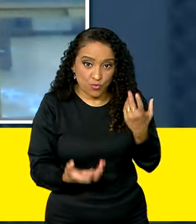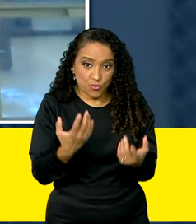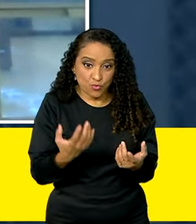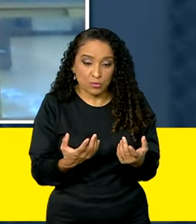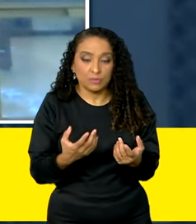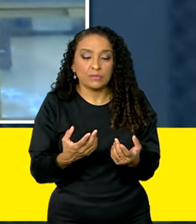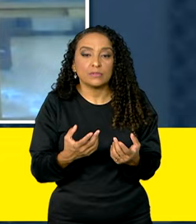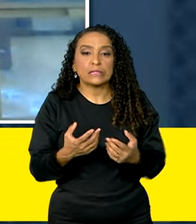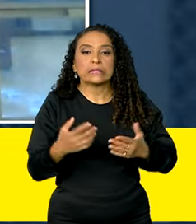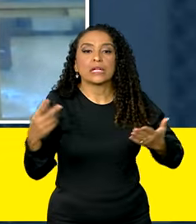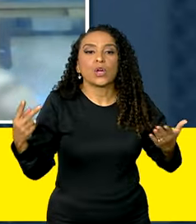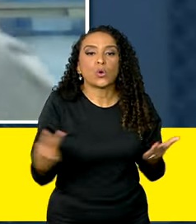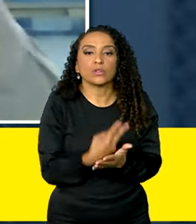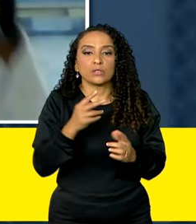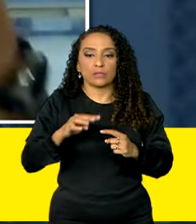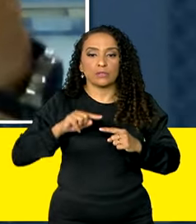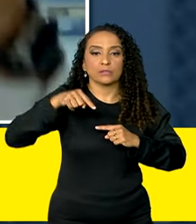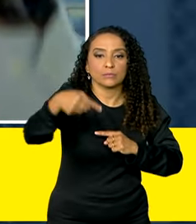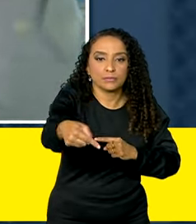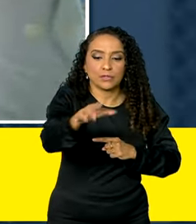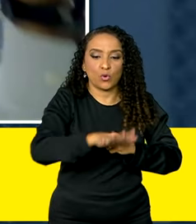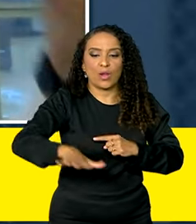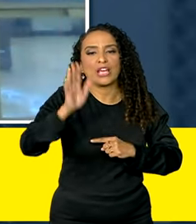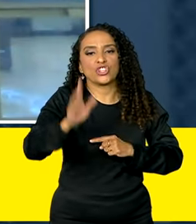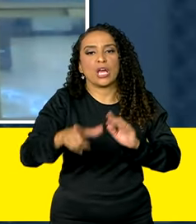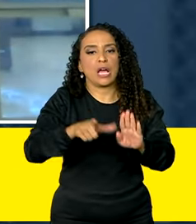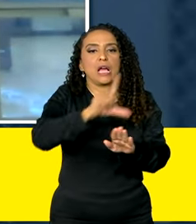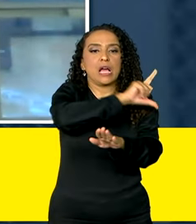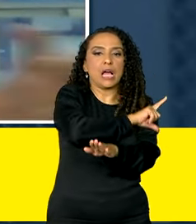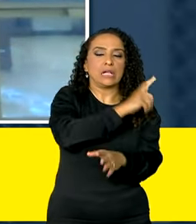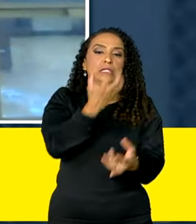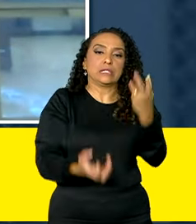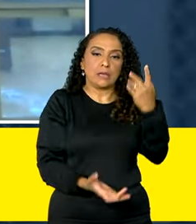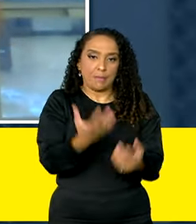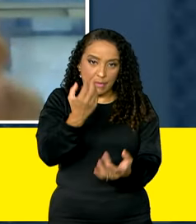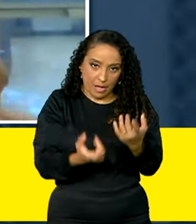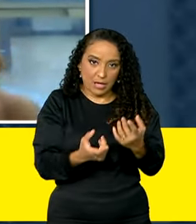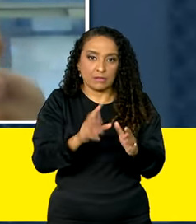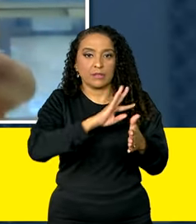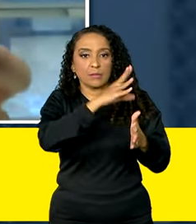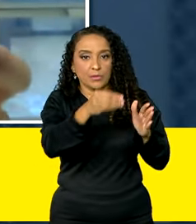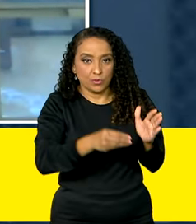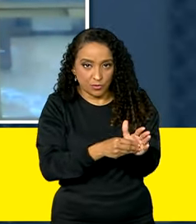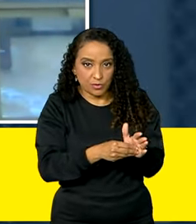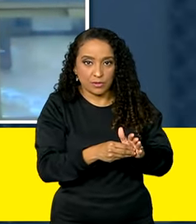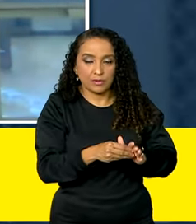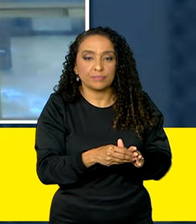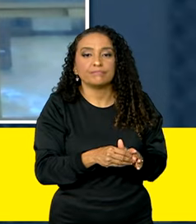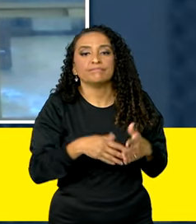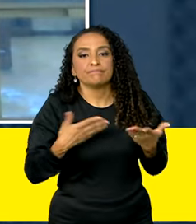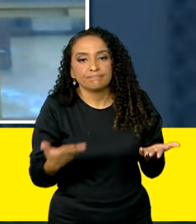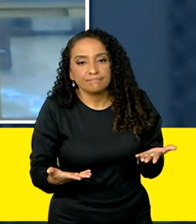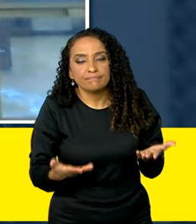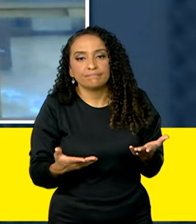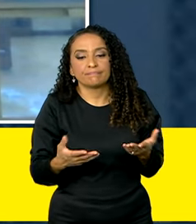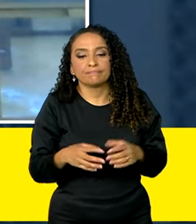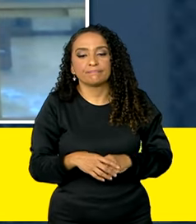foi recorrente sobre áreas que já queimaram nos anos anteriores na Amazônia, né,